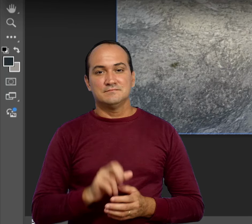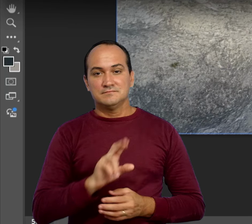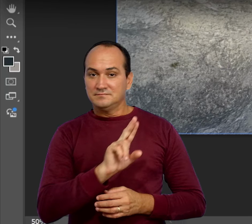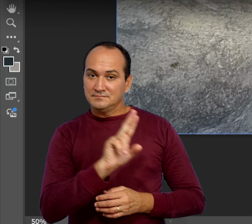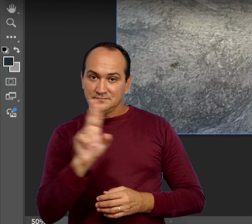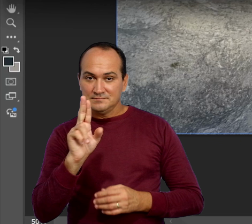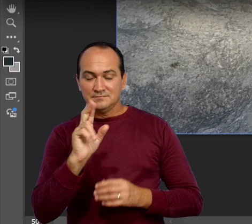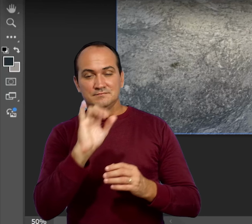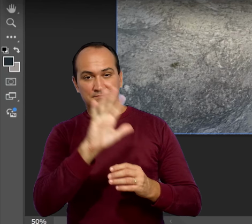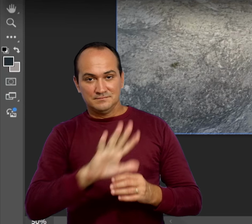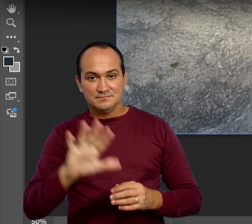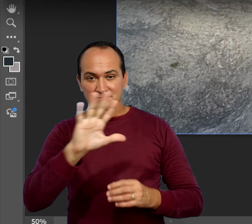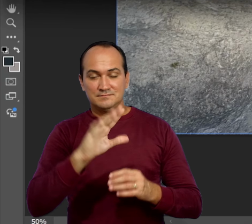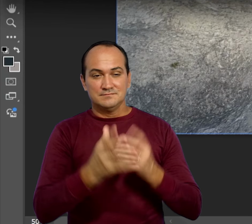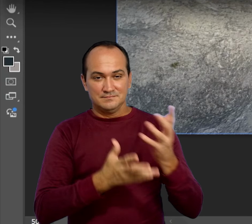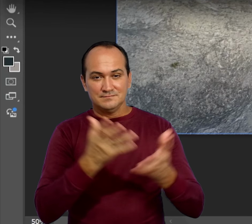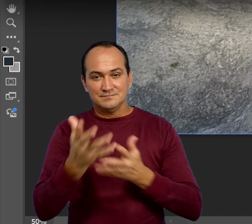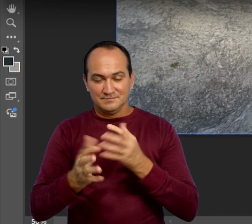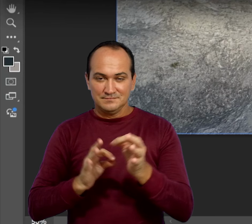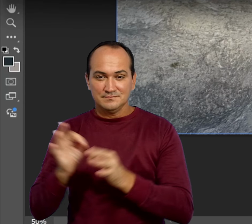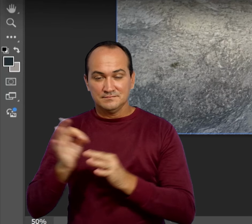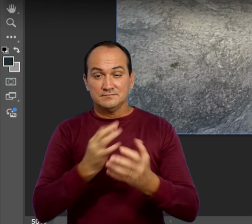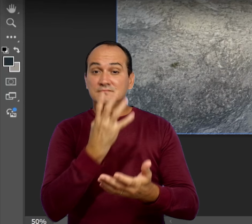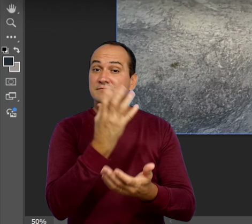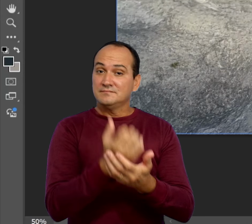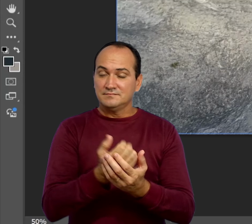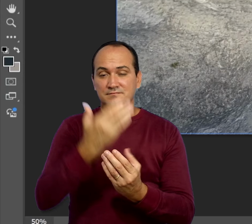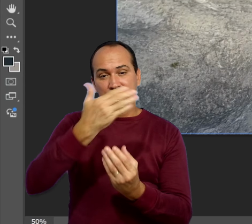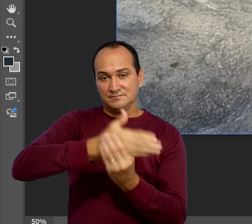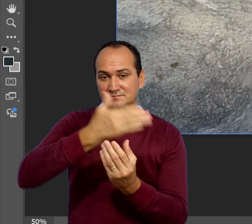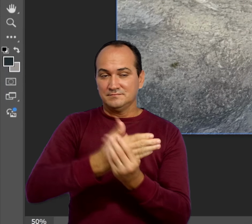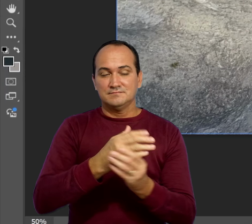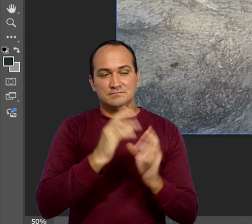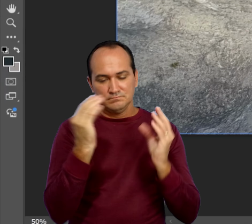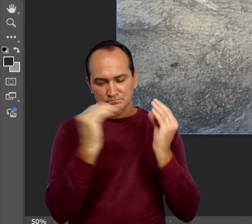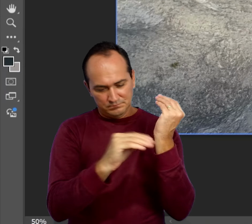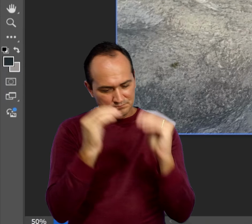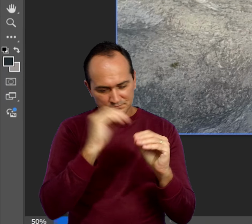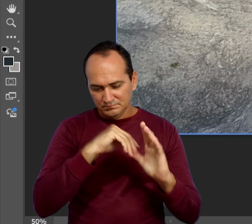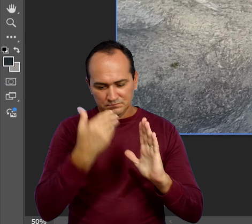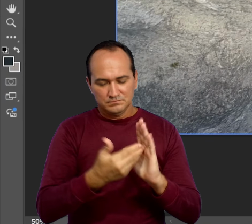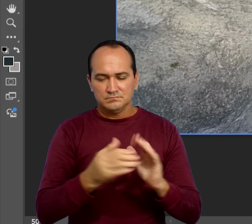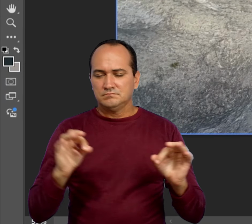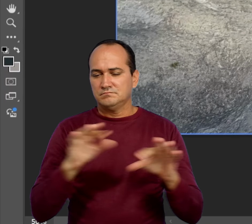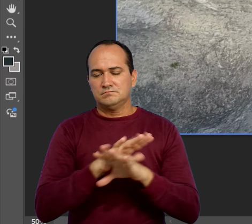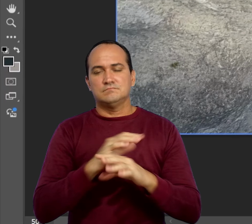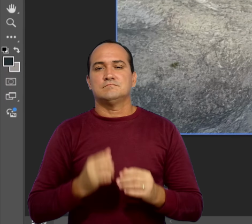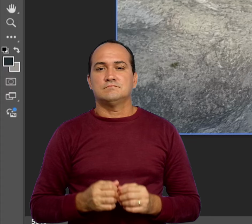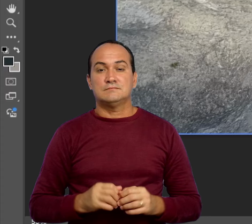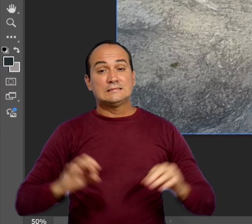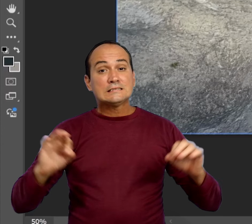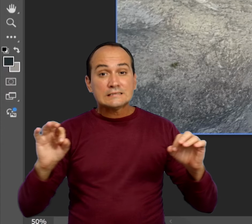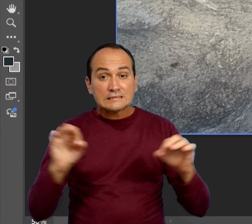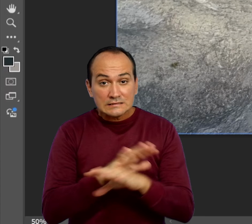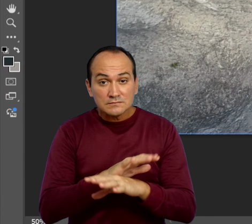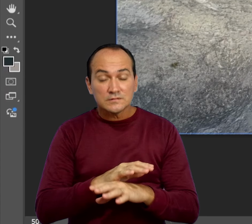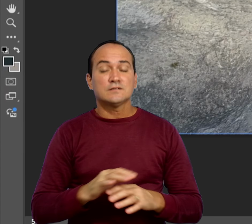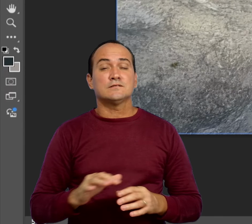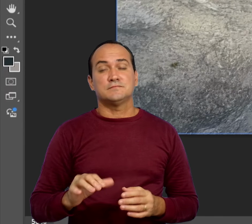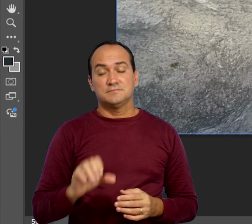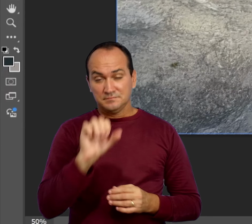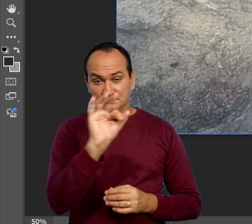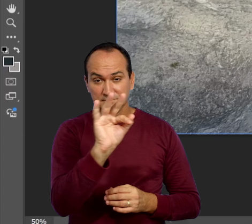como nome dessa imagem que eu tratei aqui. Vou salvar na mesma pasta que eu estava trabalhando o resto do material. Pronto. Então